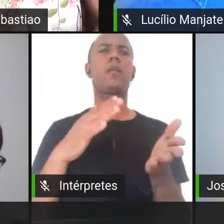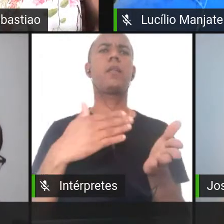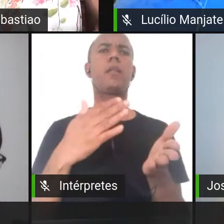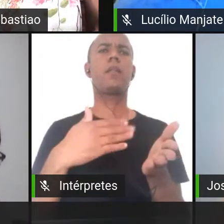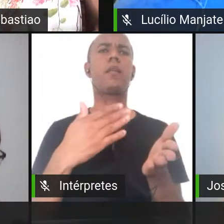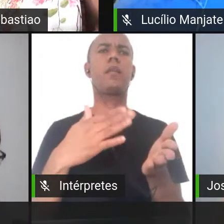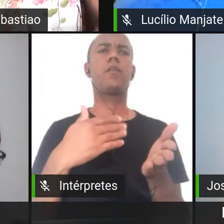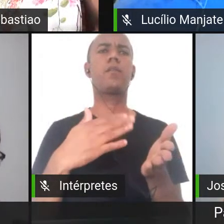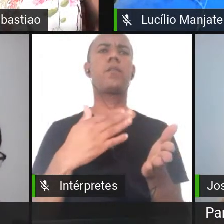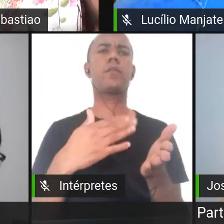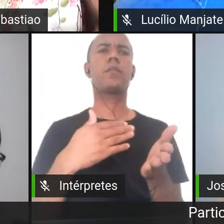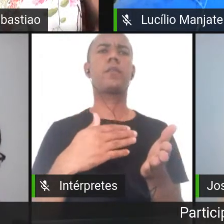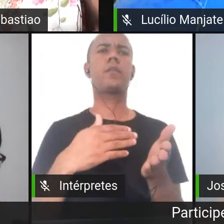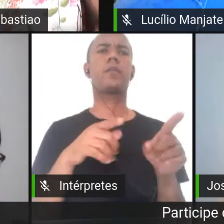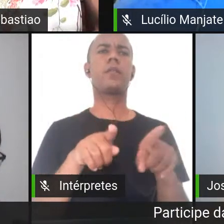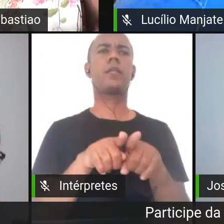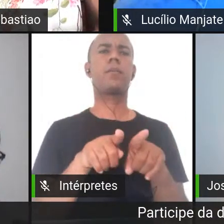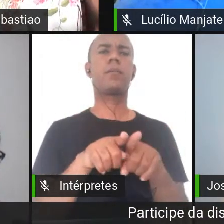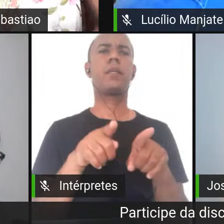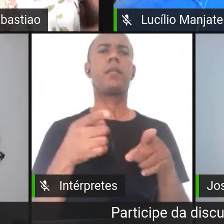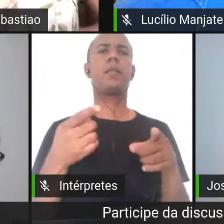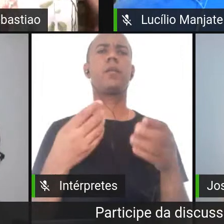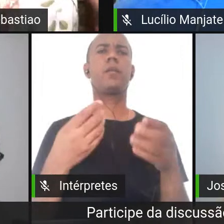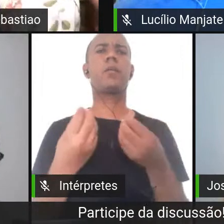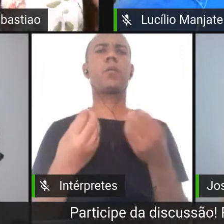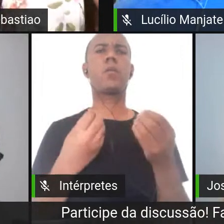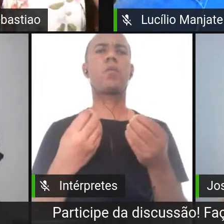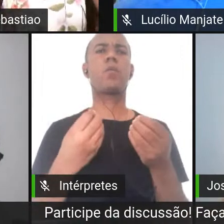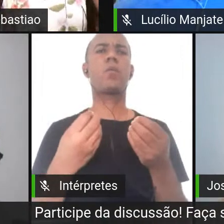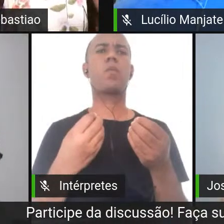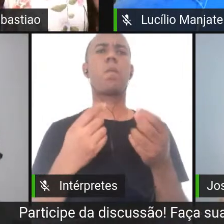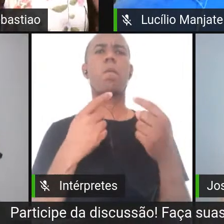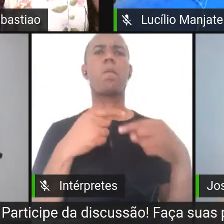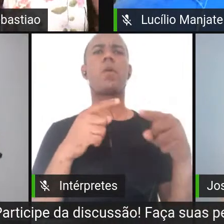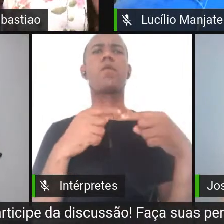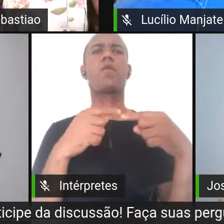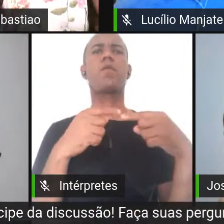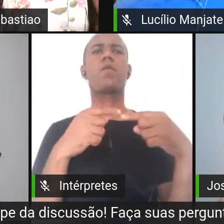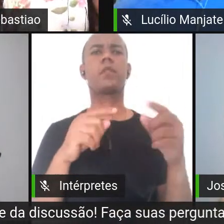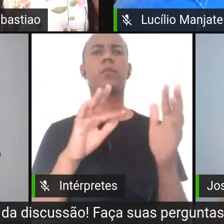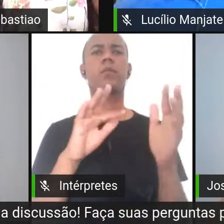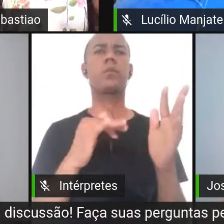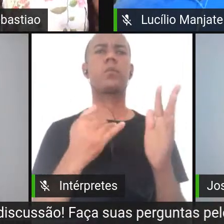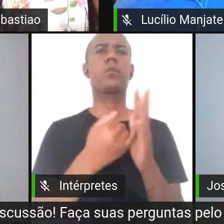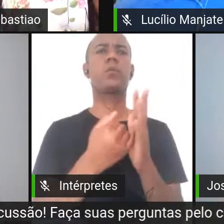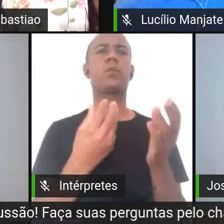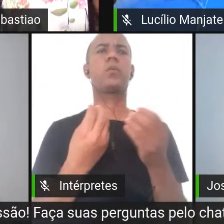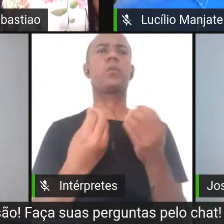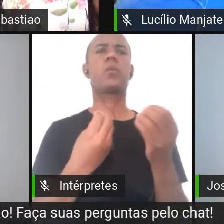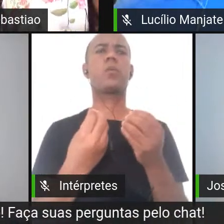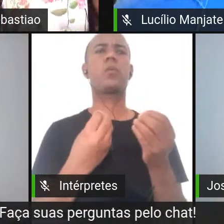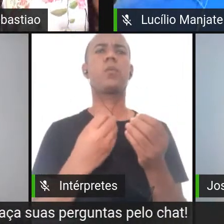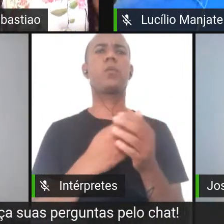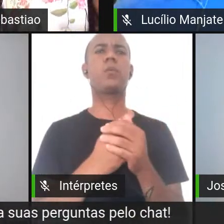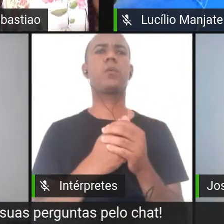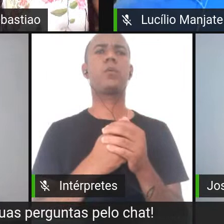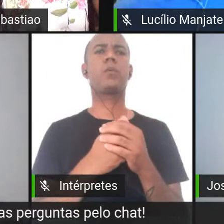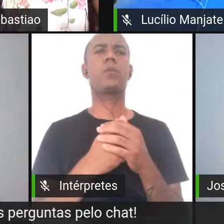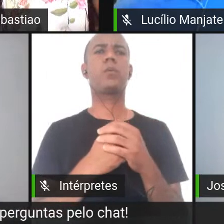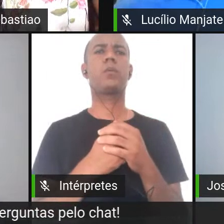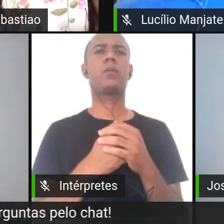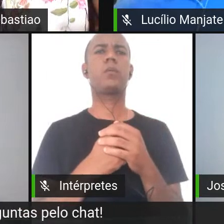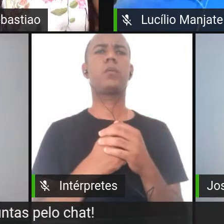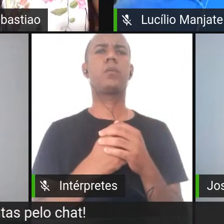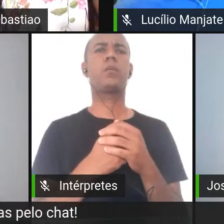ter colocado aquela provocação. Será que estamos a produzir uma literatura, mas é que é para as crianças, com uma história que se adequa para